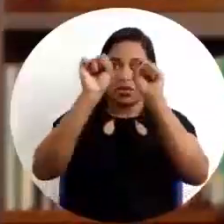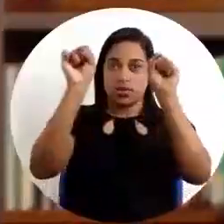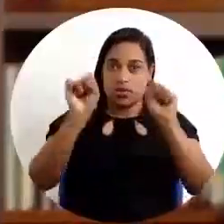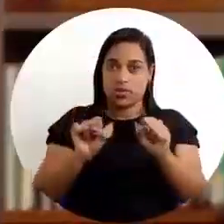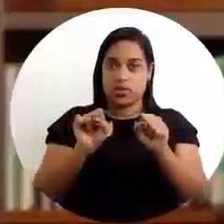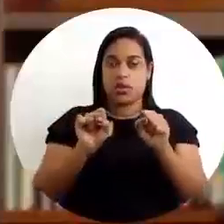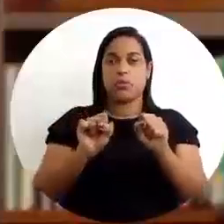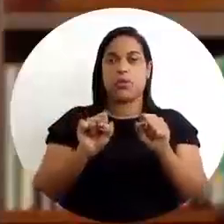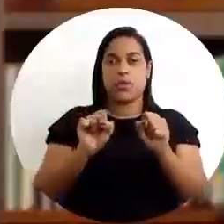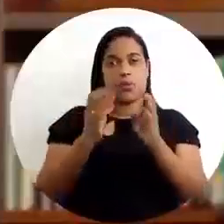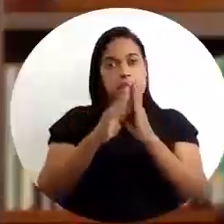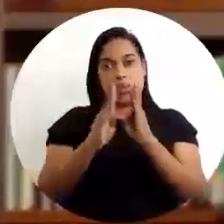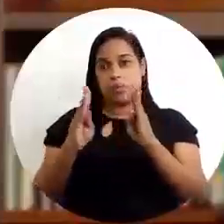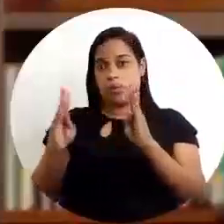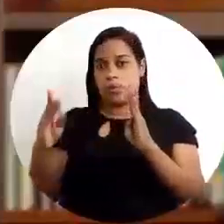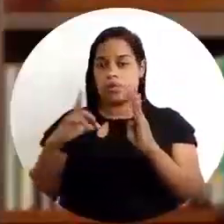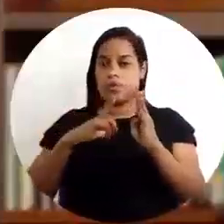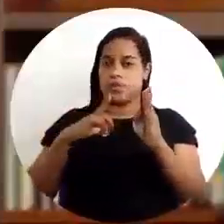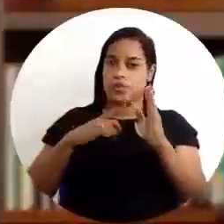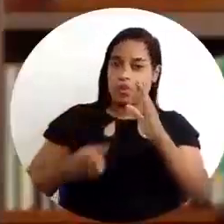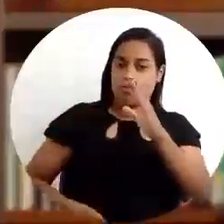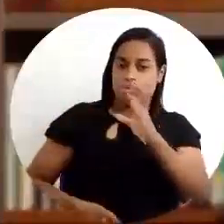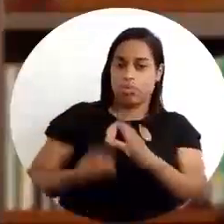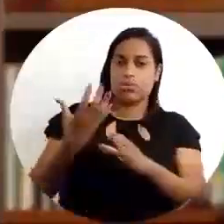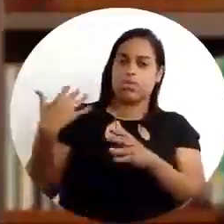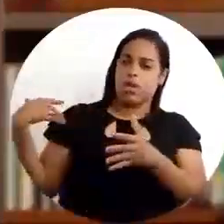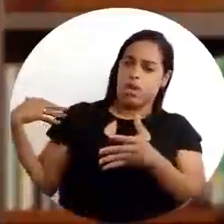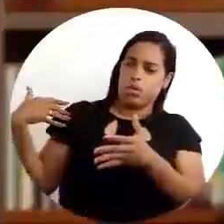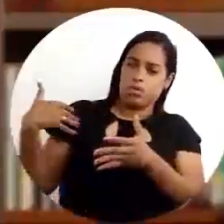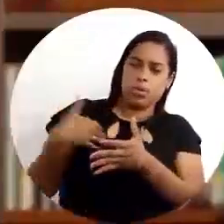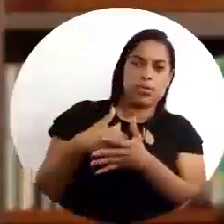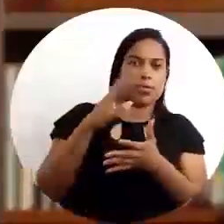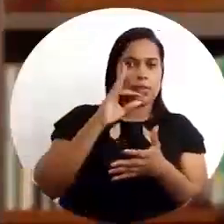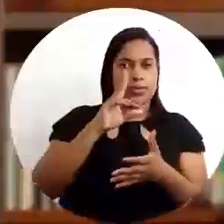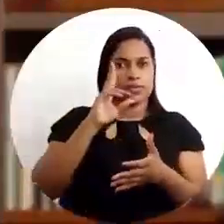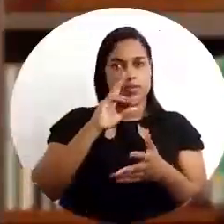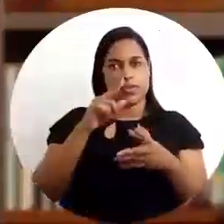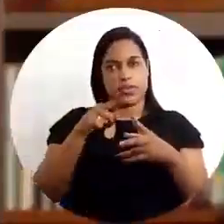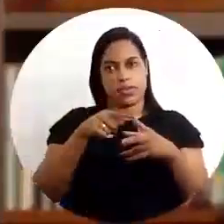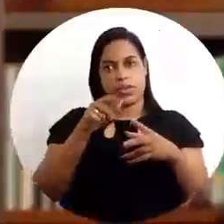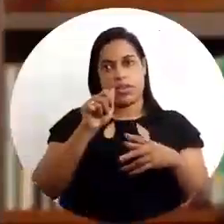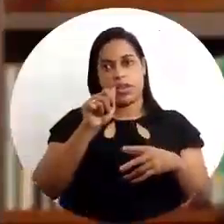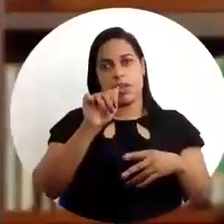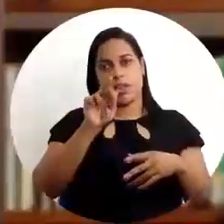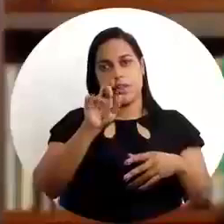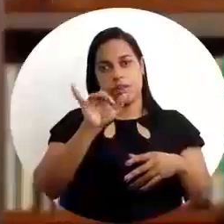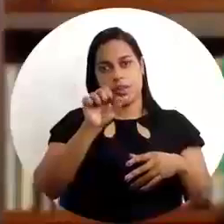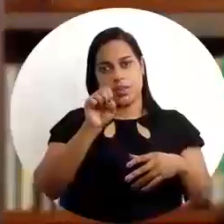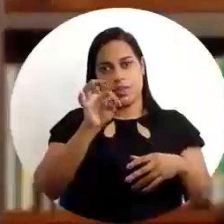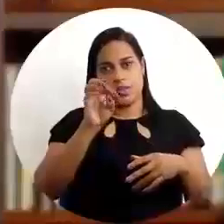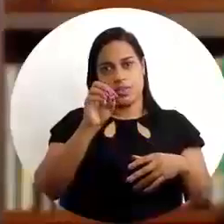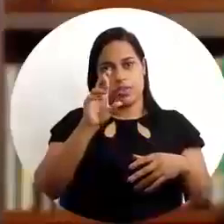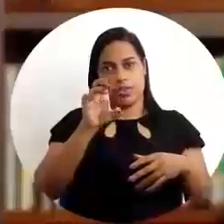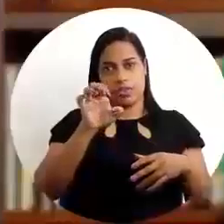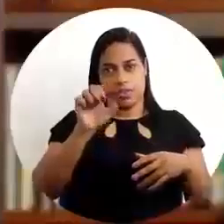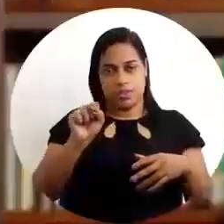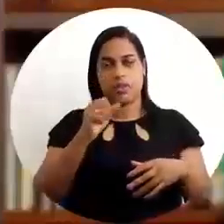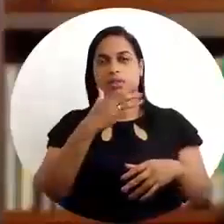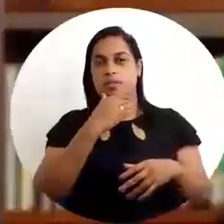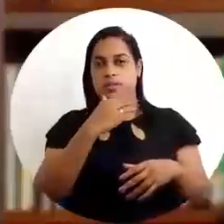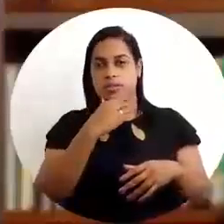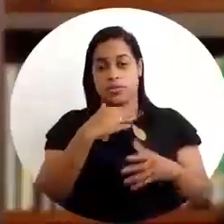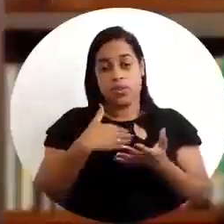de classificação bibliográfica que se originou lá em Aristóteles. Então, uma biblioteca, ela começa